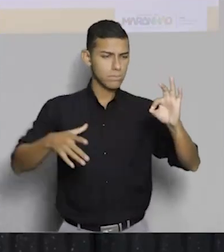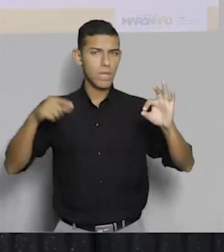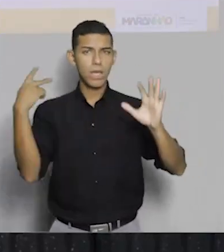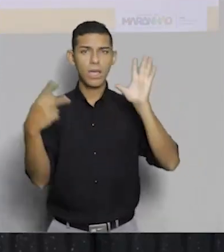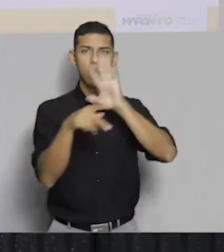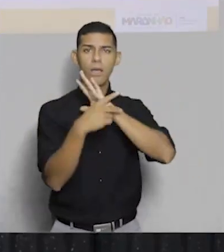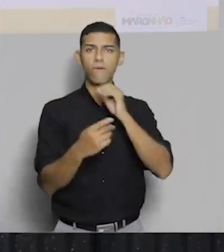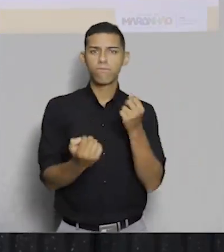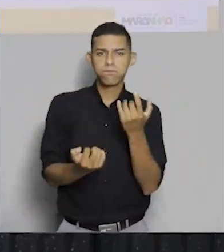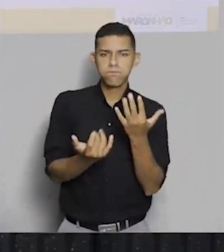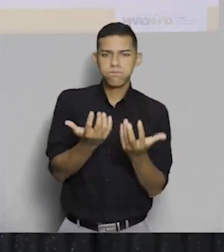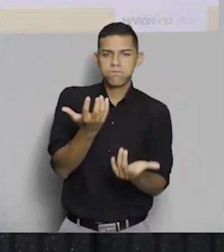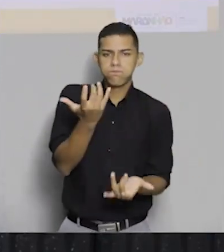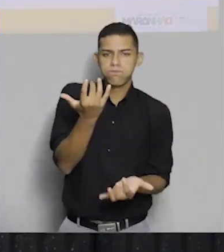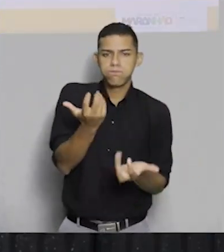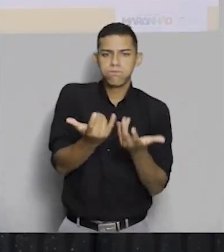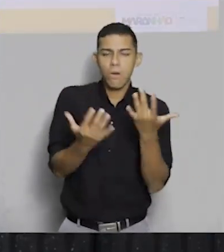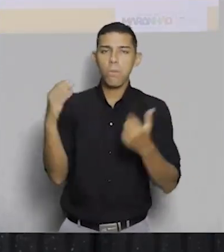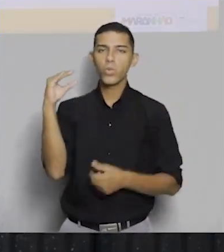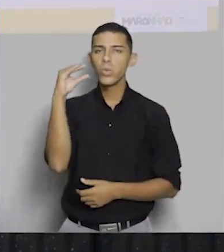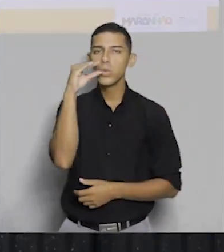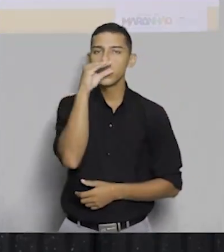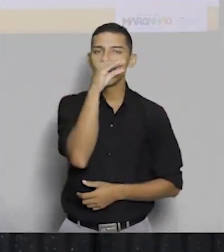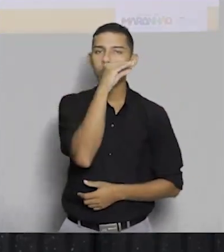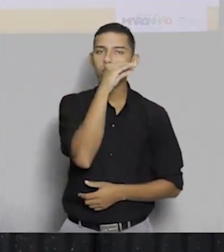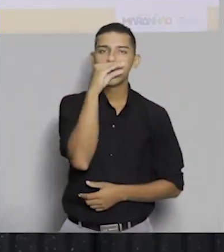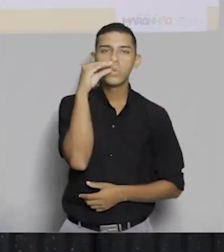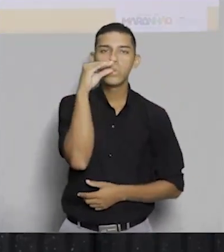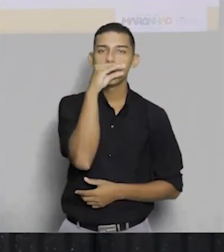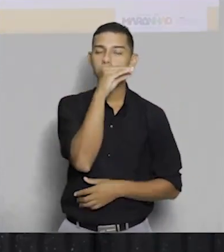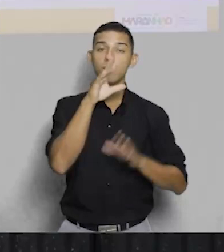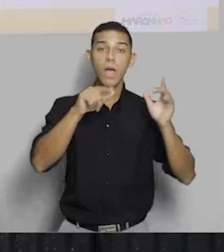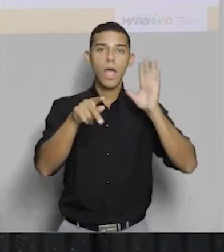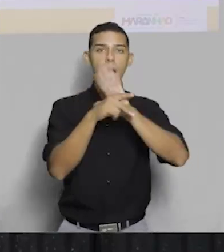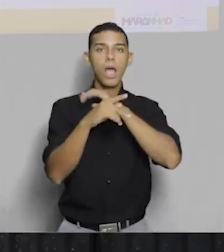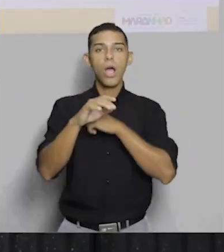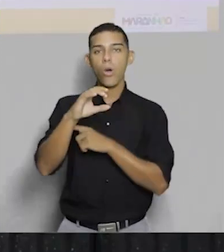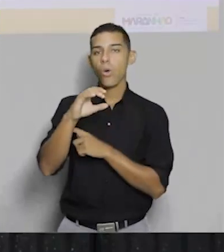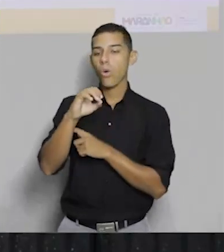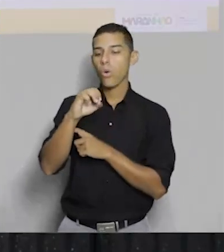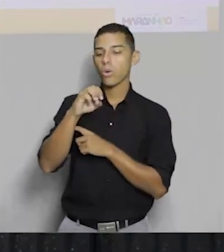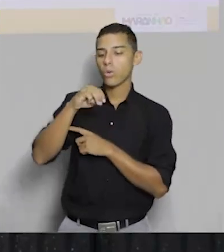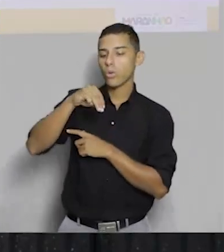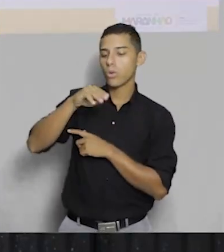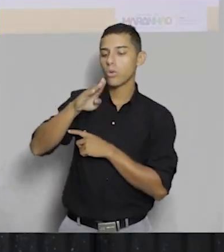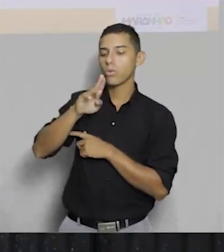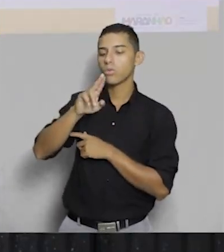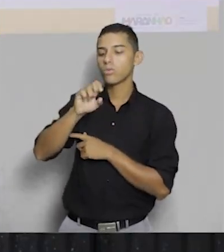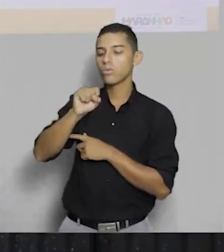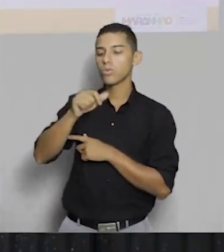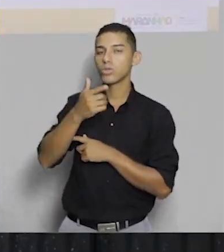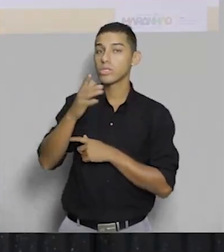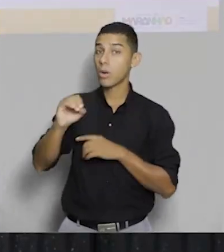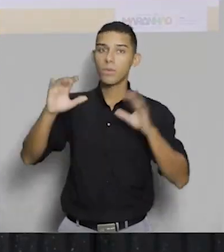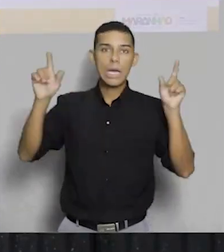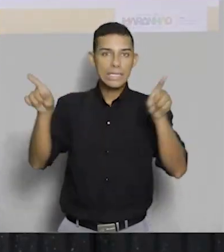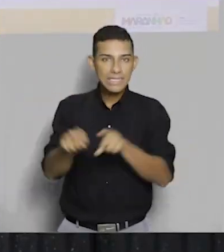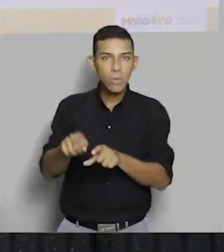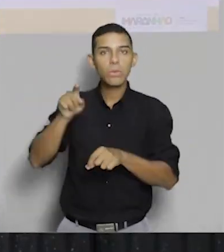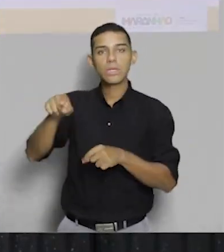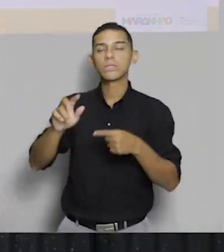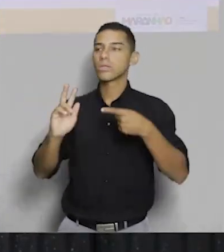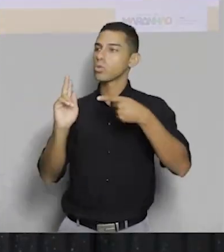pelo fogo, pelo aquecimento, certo? Pela combustão. Então, hidrólise e